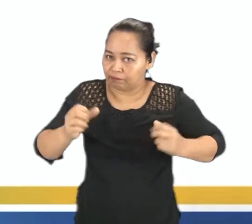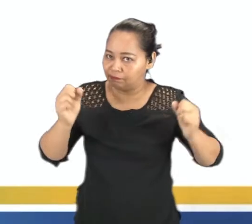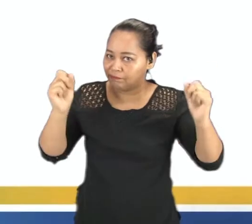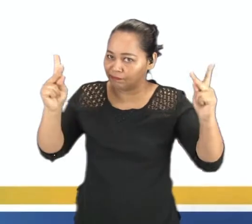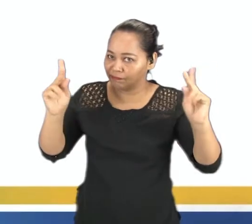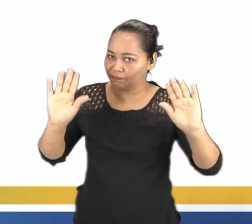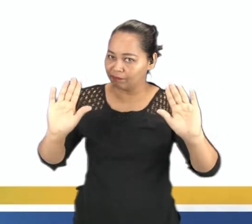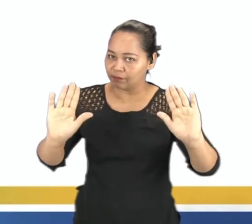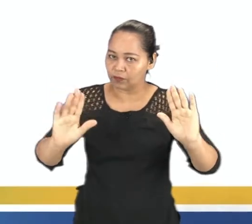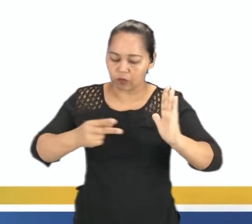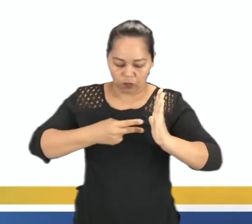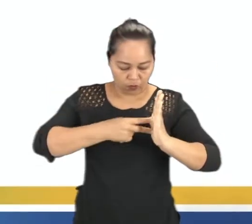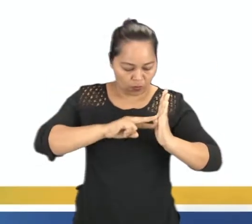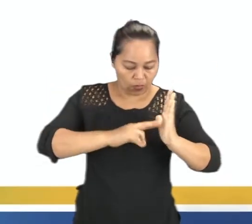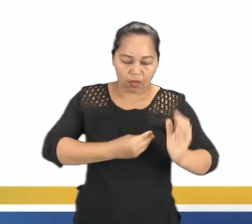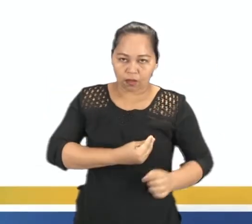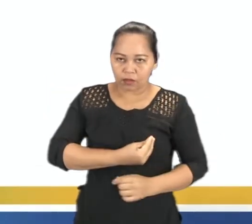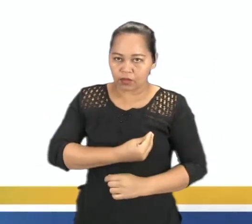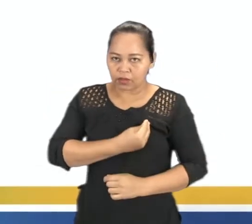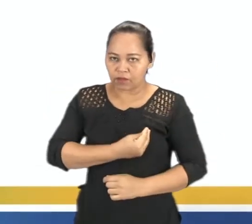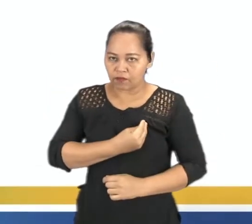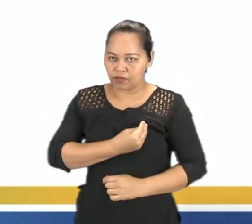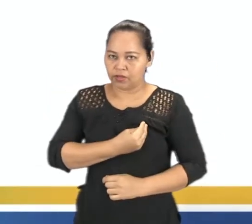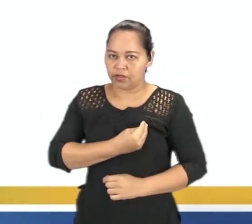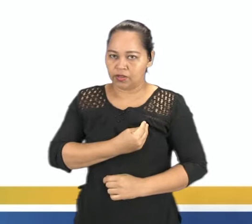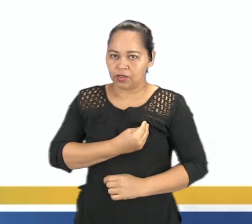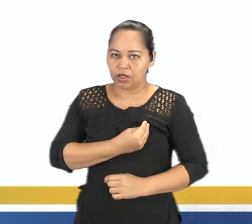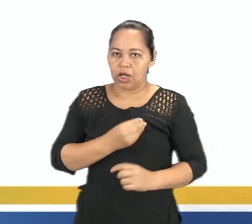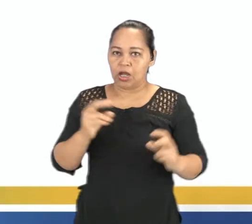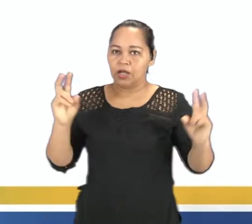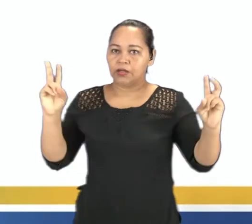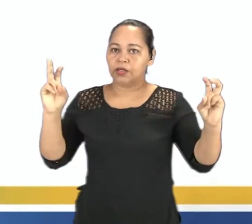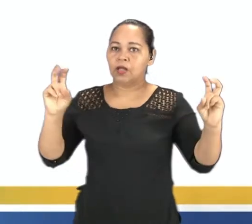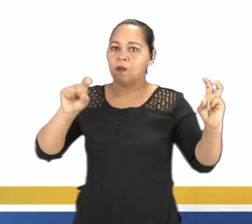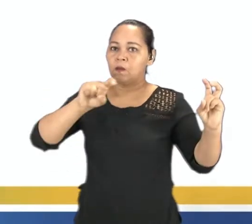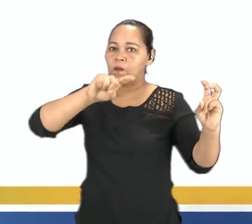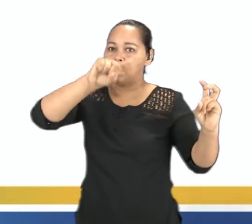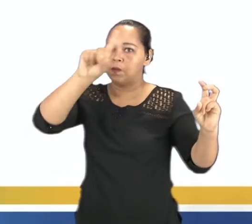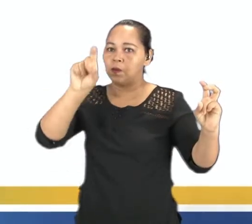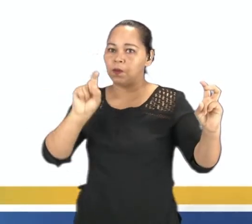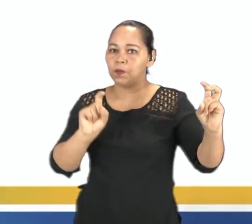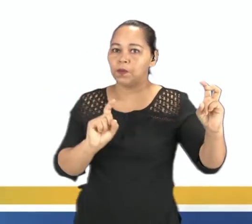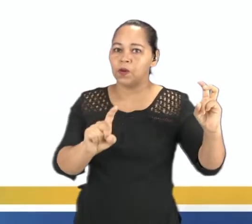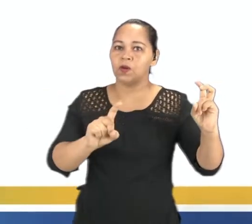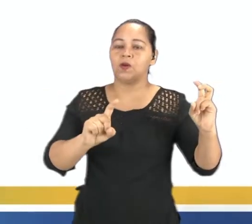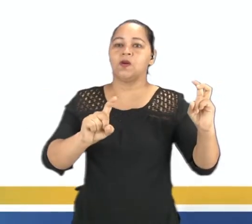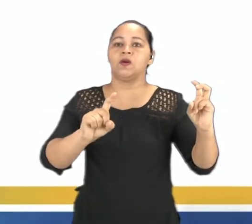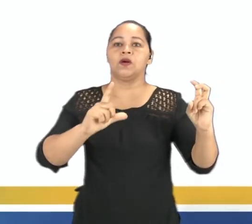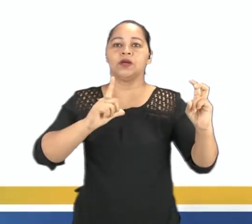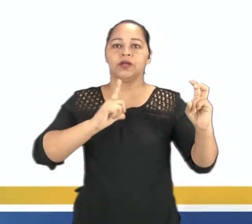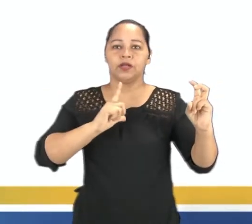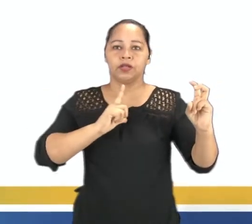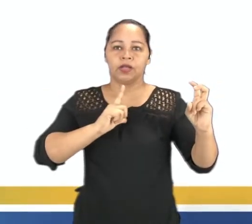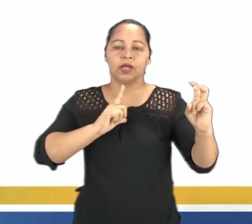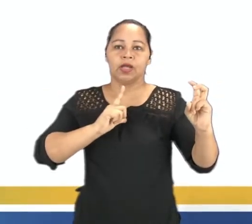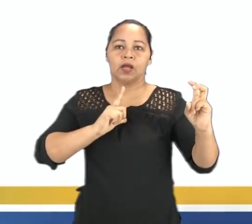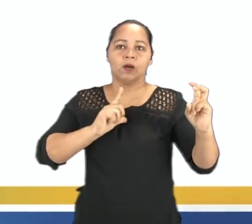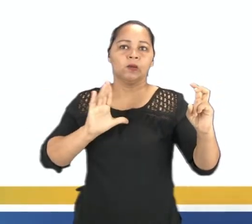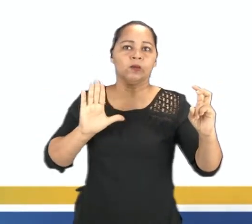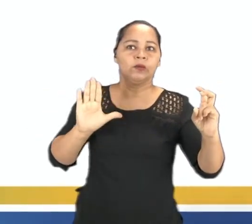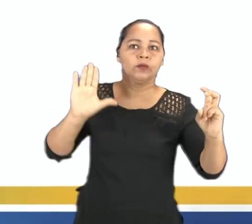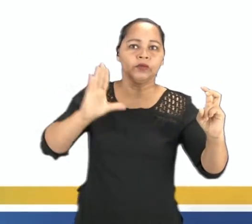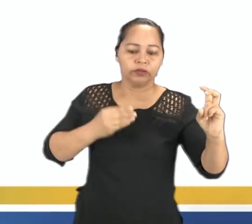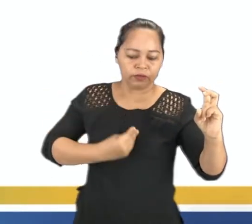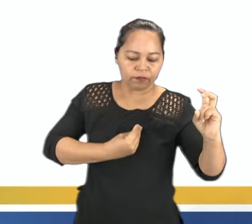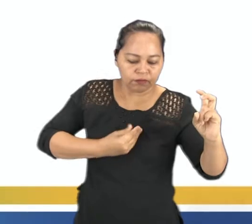o sentido da vida constitui um questionamento filosófico acerca do propósito e significado da